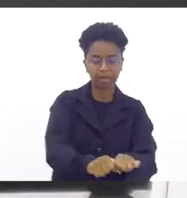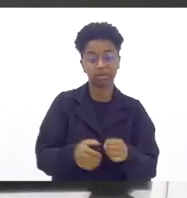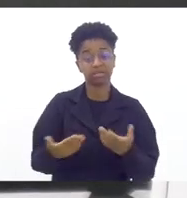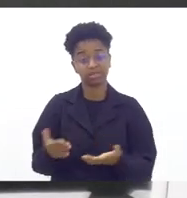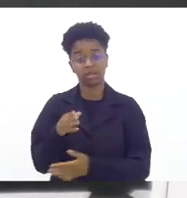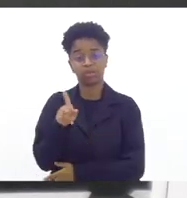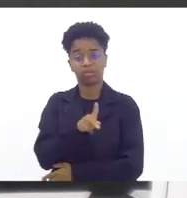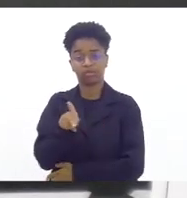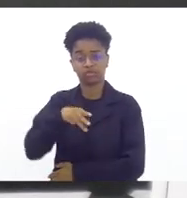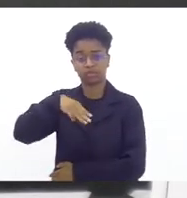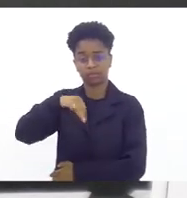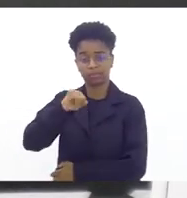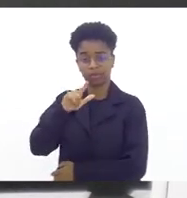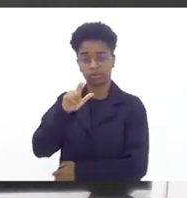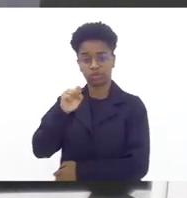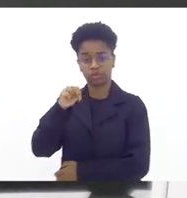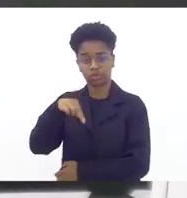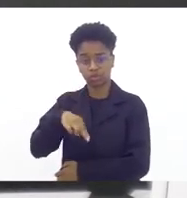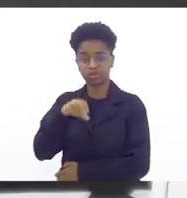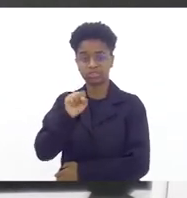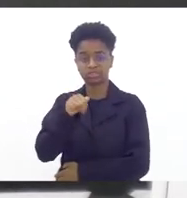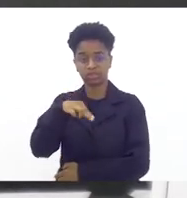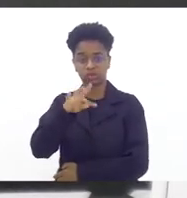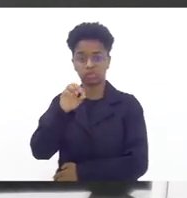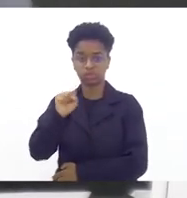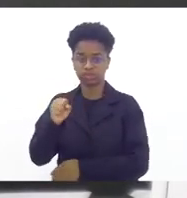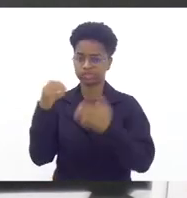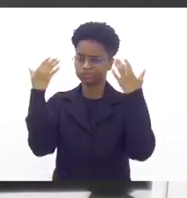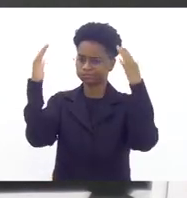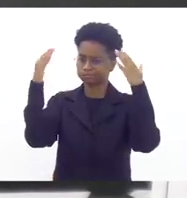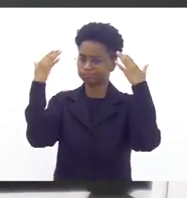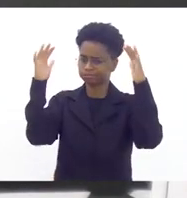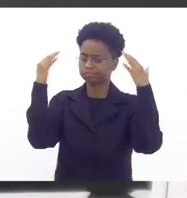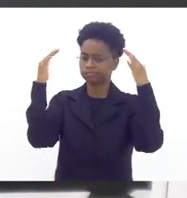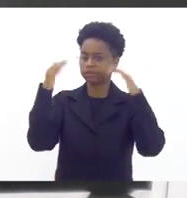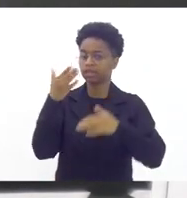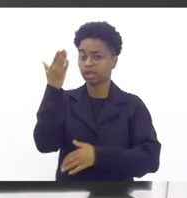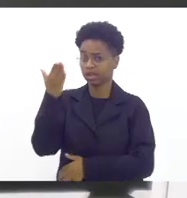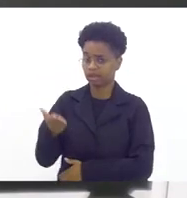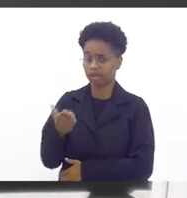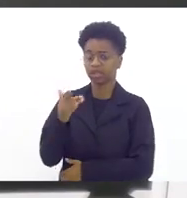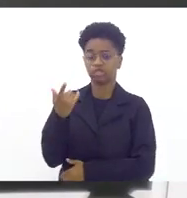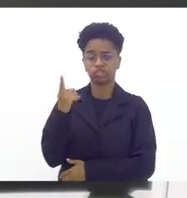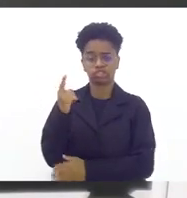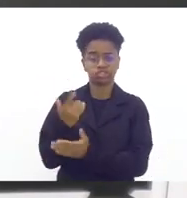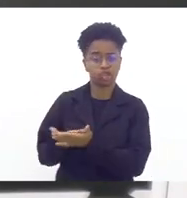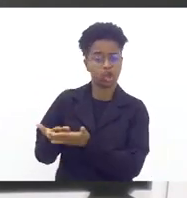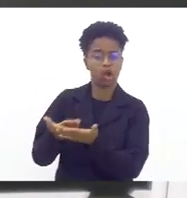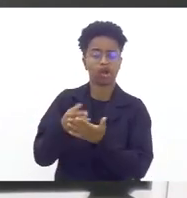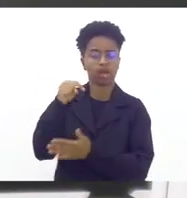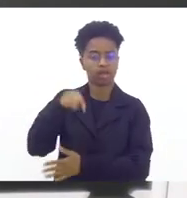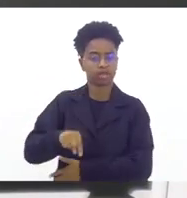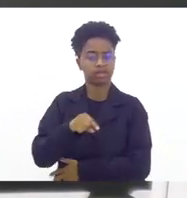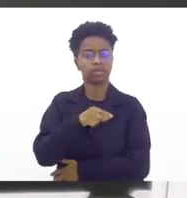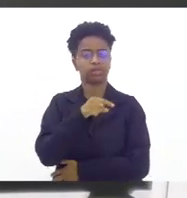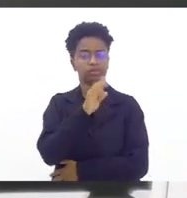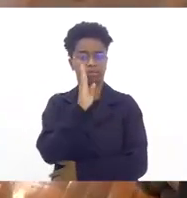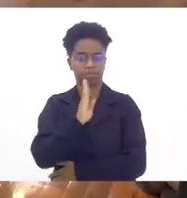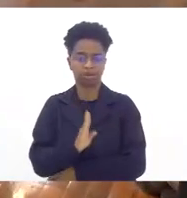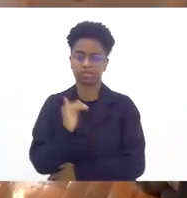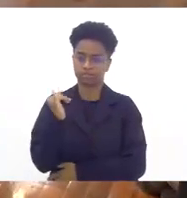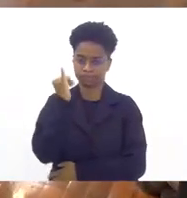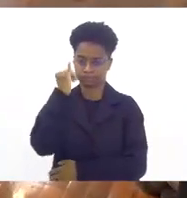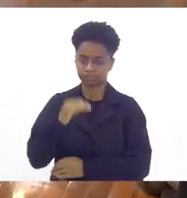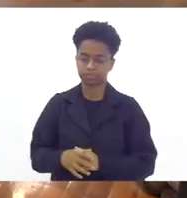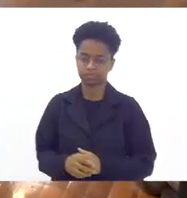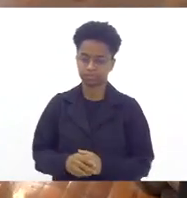Milton Santos, de todos nós. Viva Milton Santos, grande geógrafo brasileiro. E, na linha